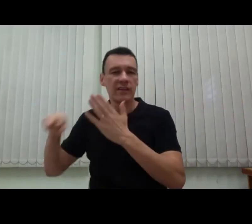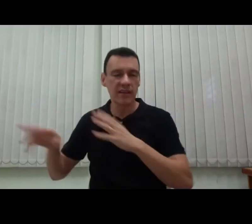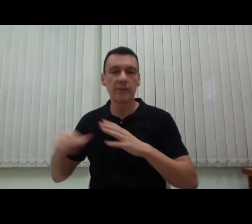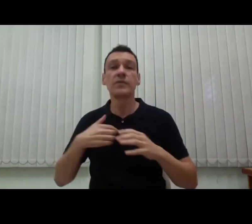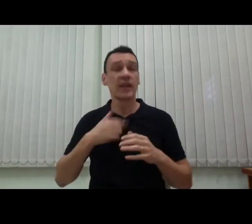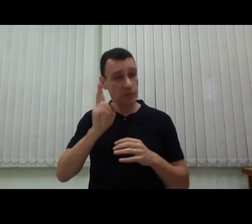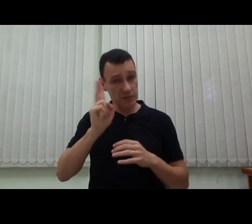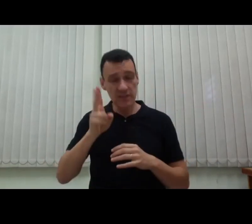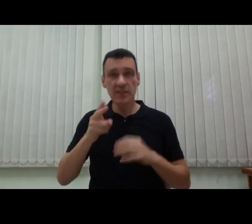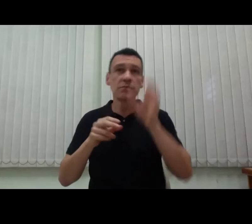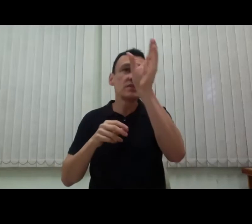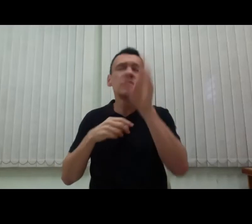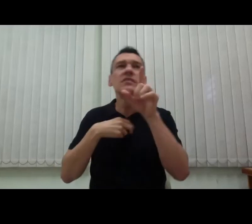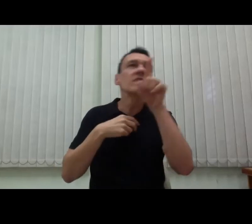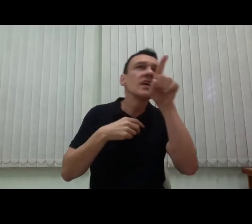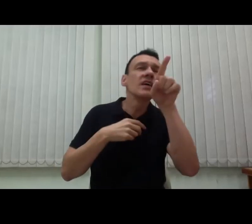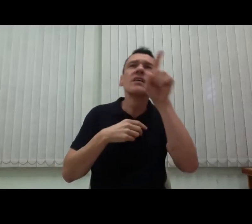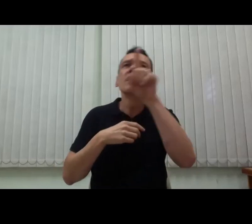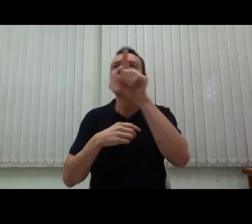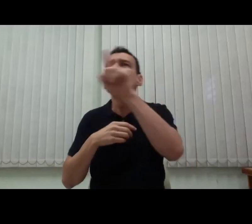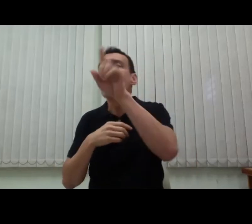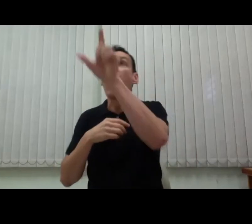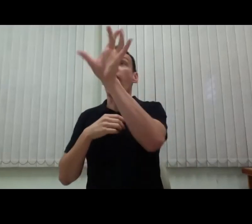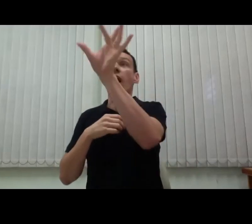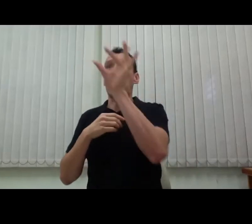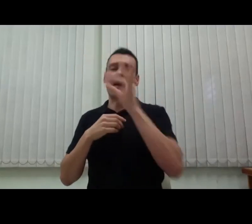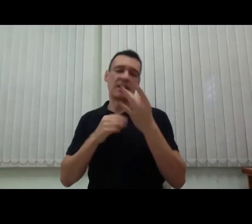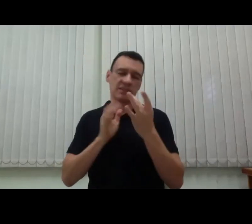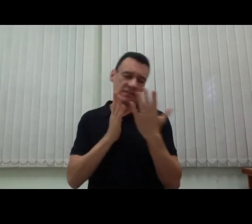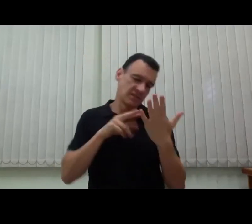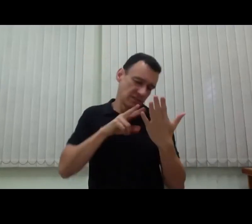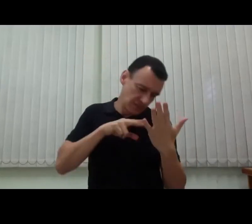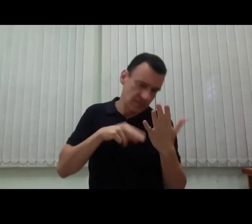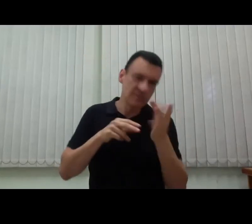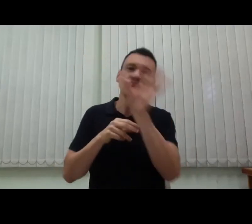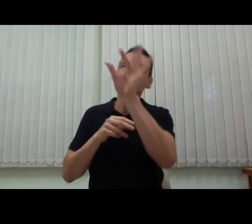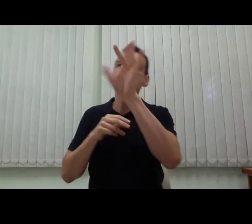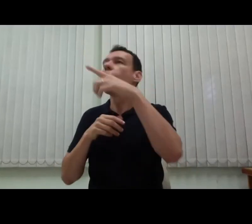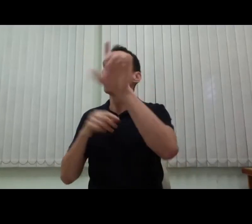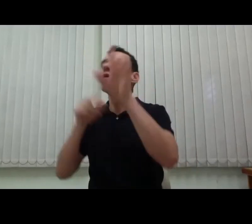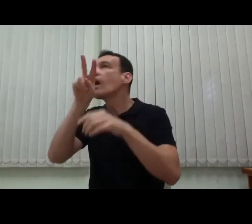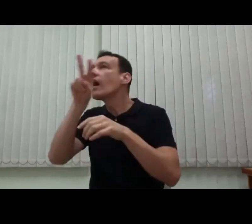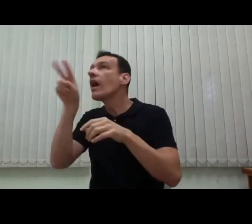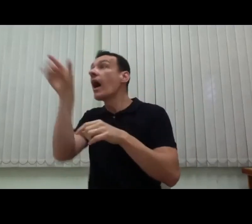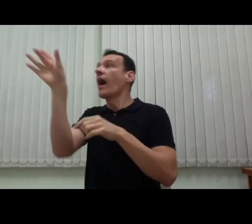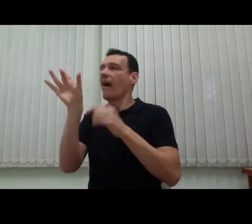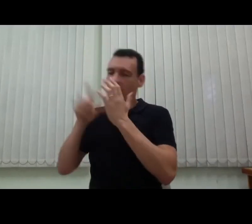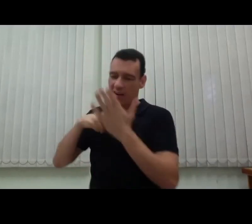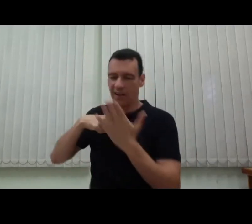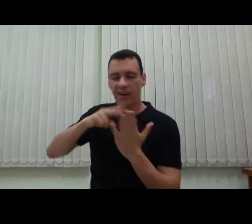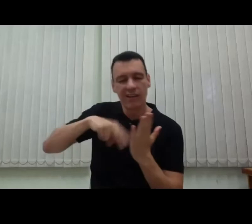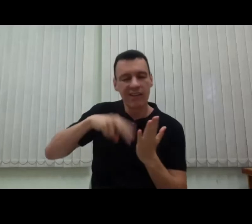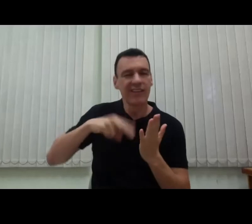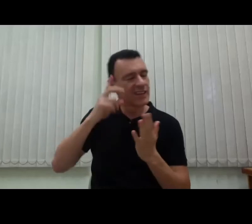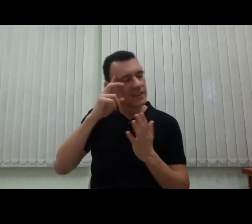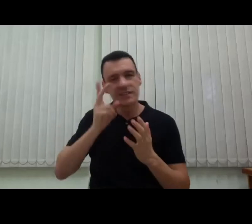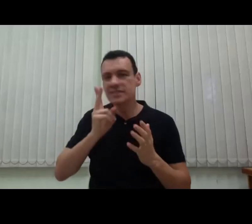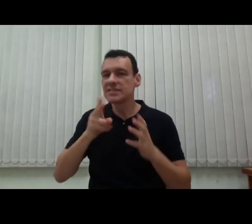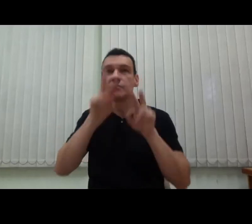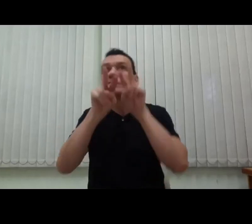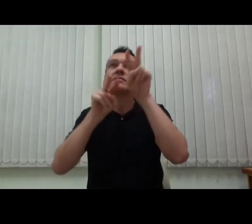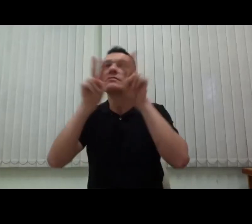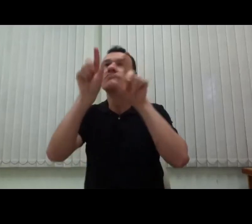eu fazia a minha escolha. Isso foi muito importante, isso foi fundamental. Uma relação com os livros que